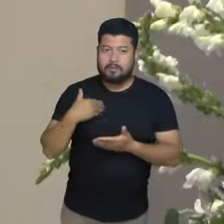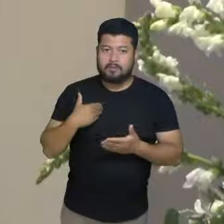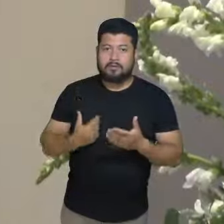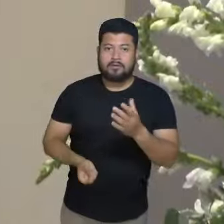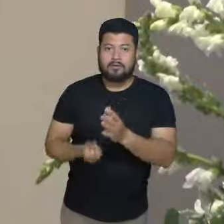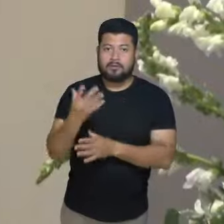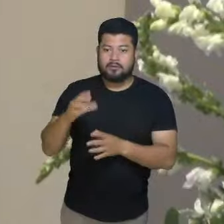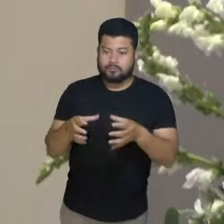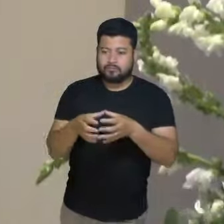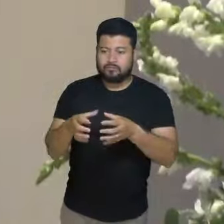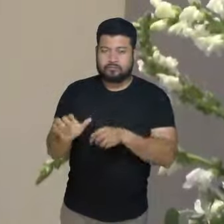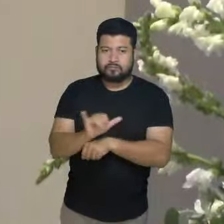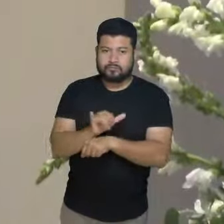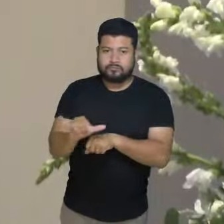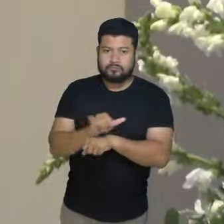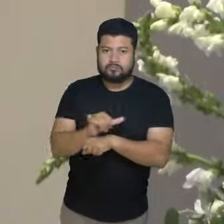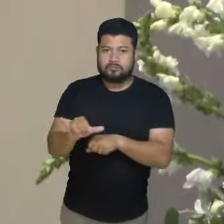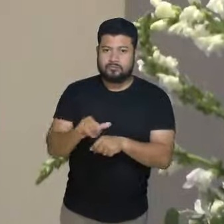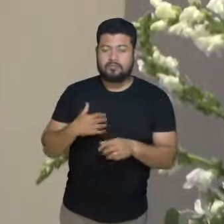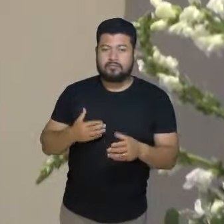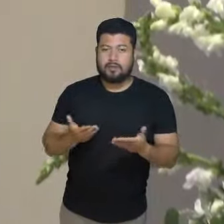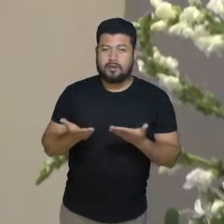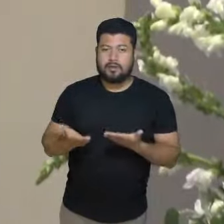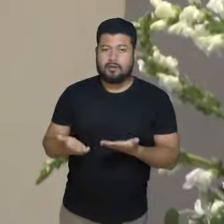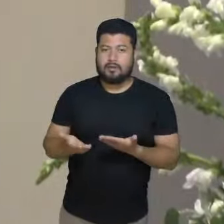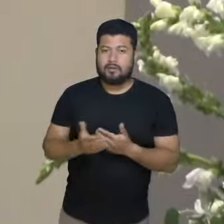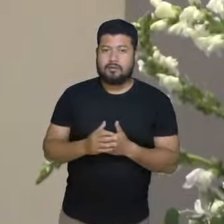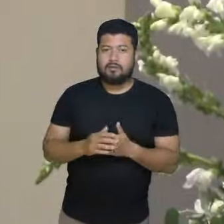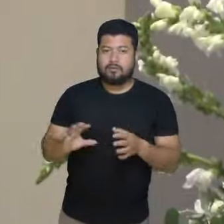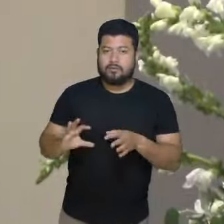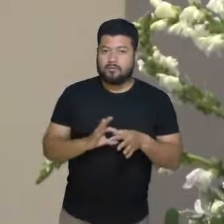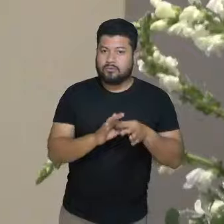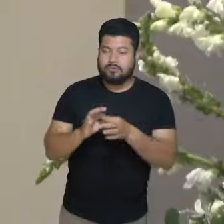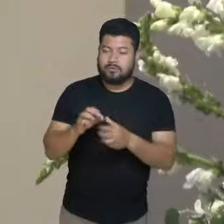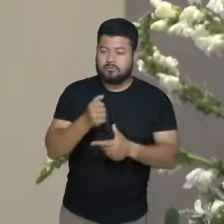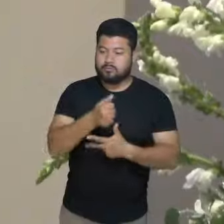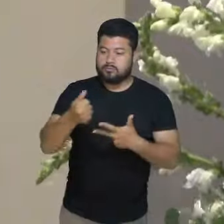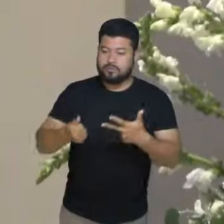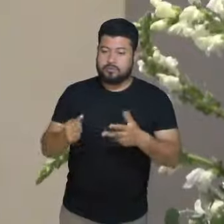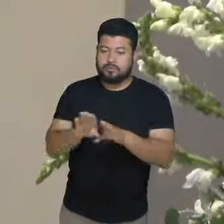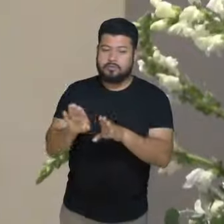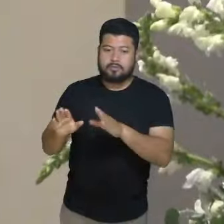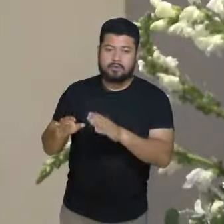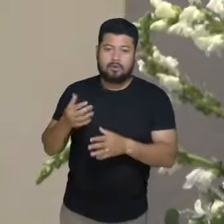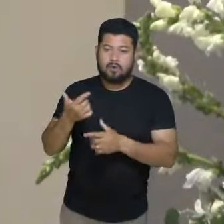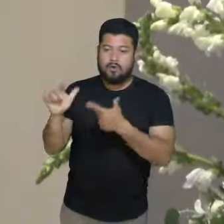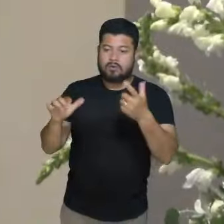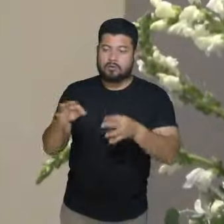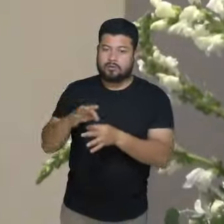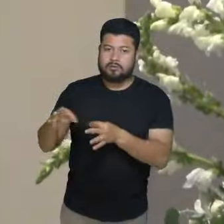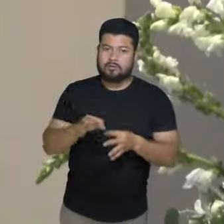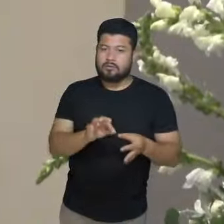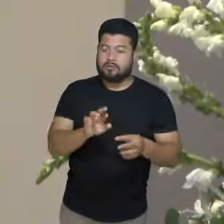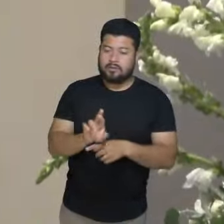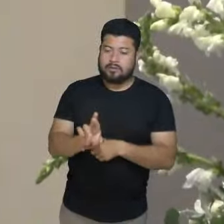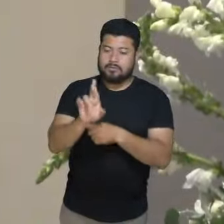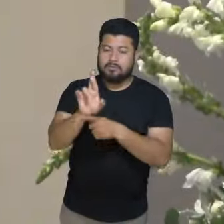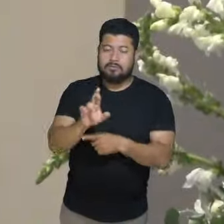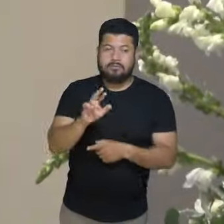da economia estadual e municipal unindo os poderes e entidades afins com representação política